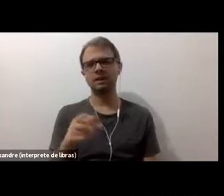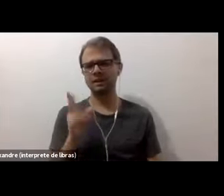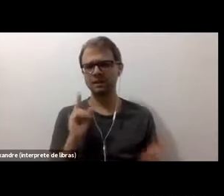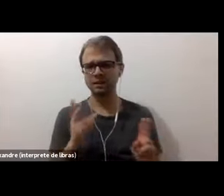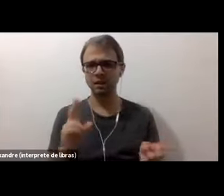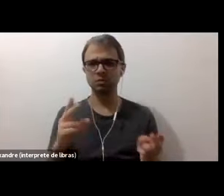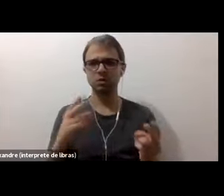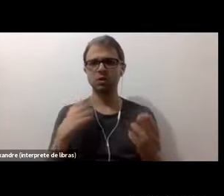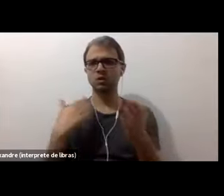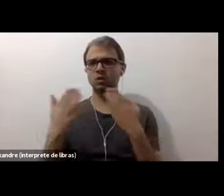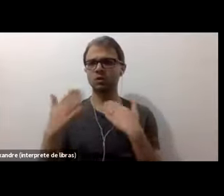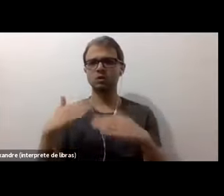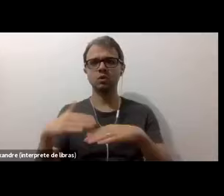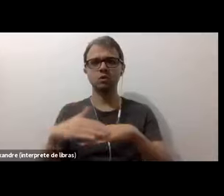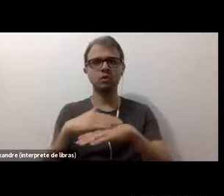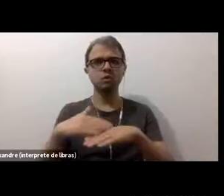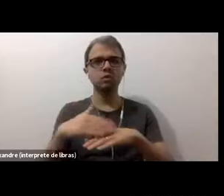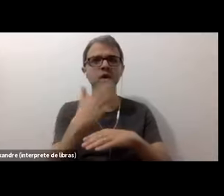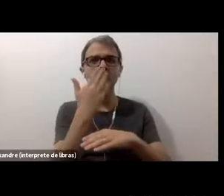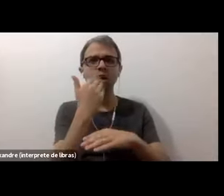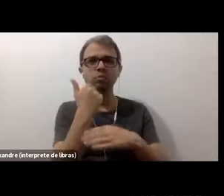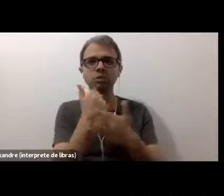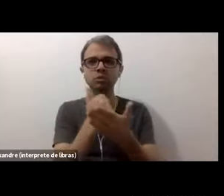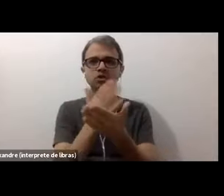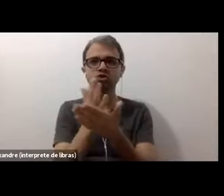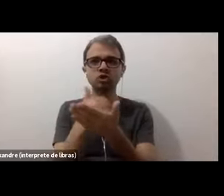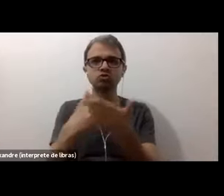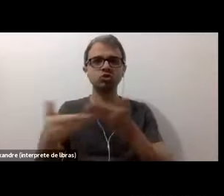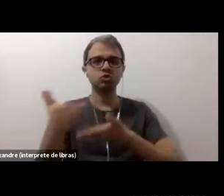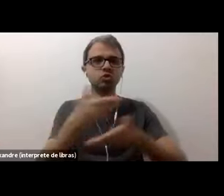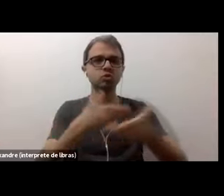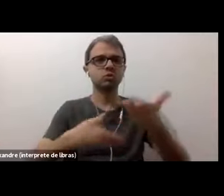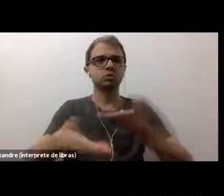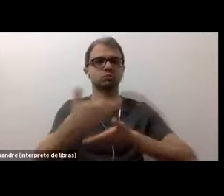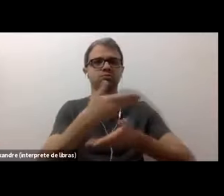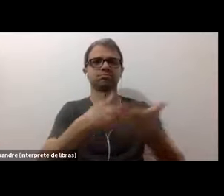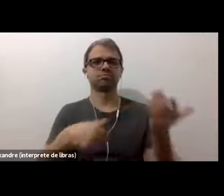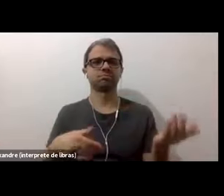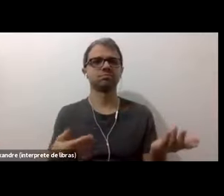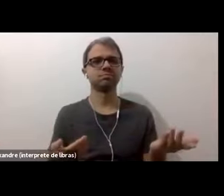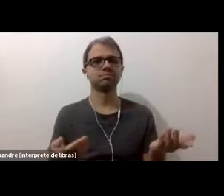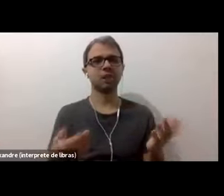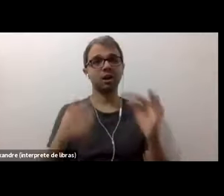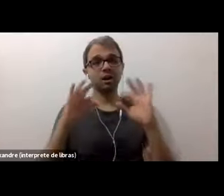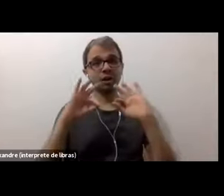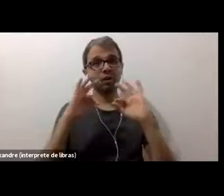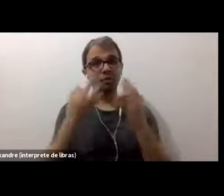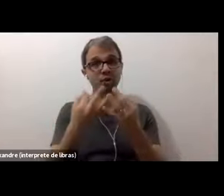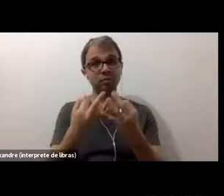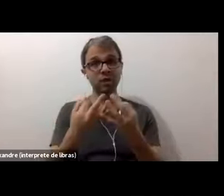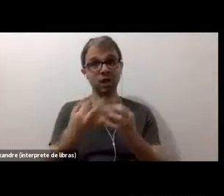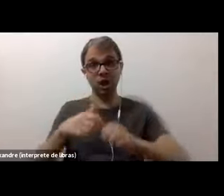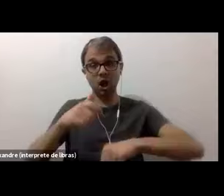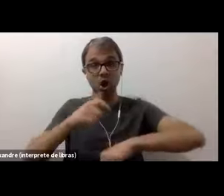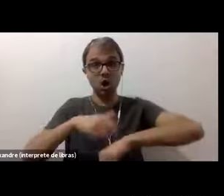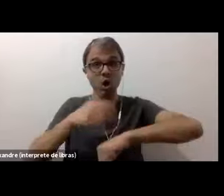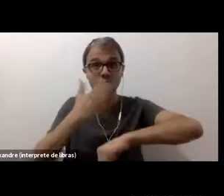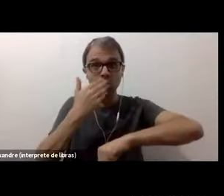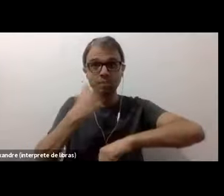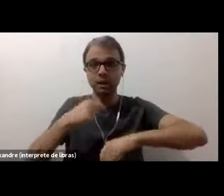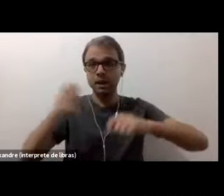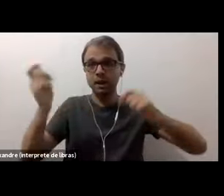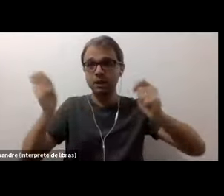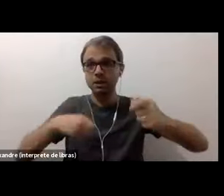alimento, decidimos, né, as famílias decidem algumas coisas, partilham coisas